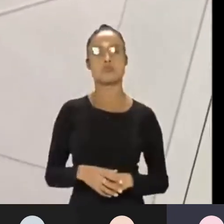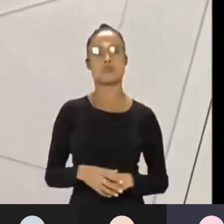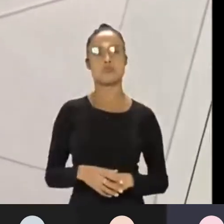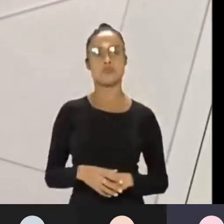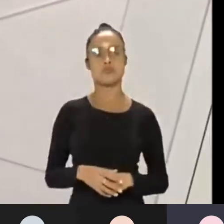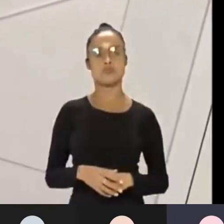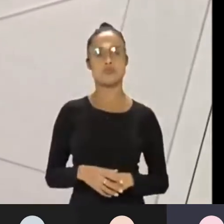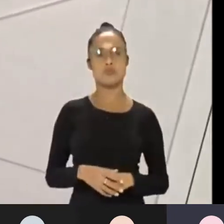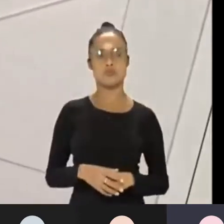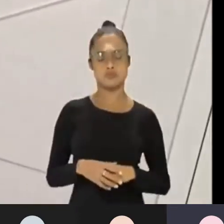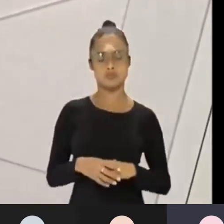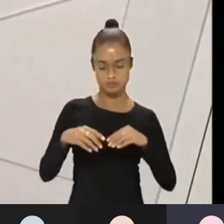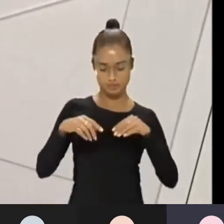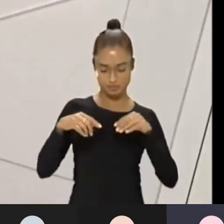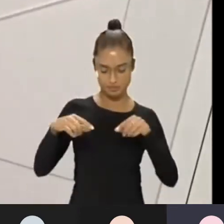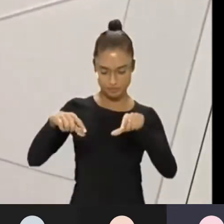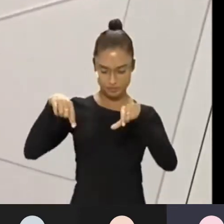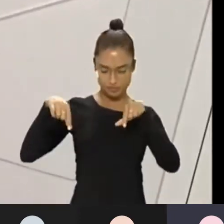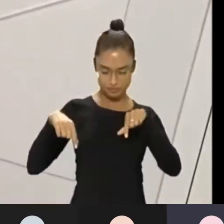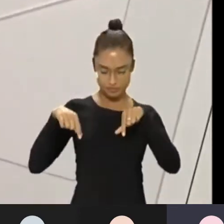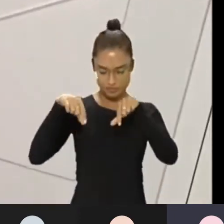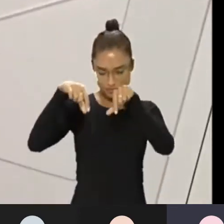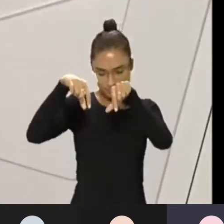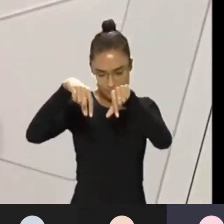Coloco aqui 6 e 3